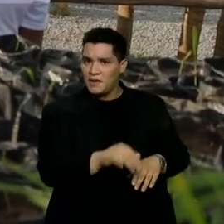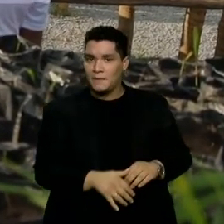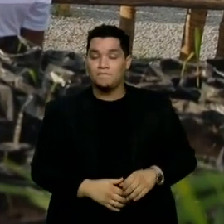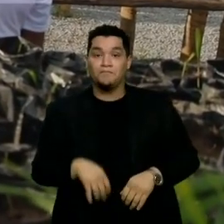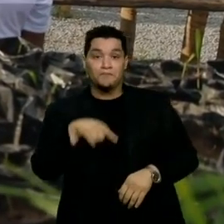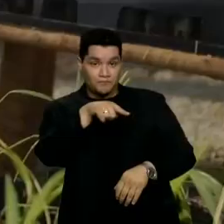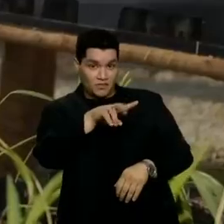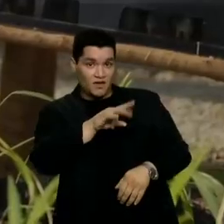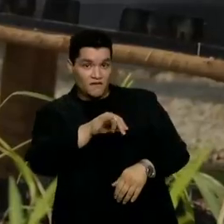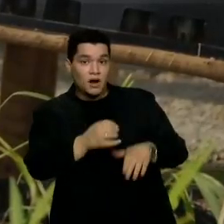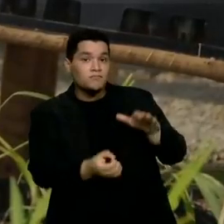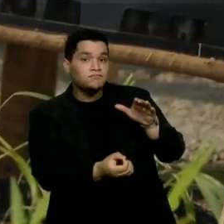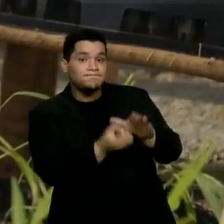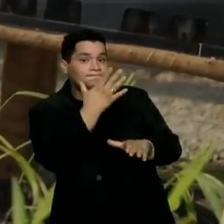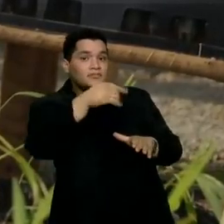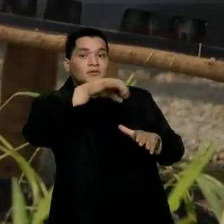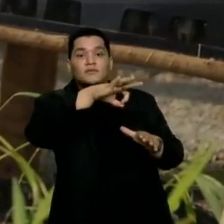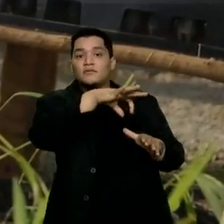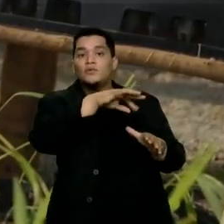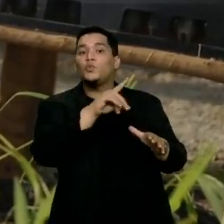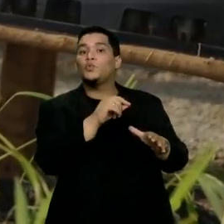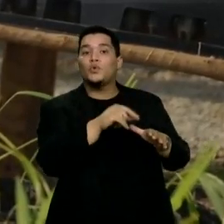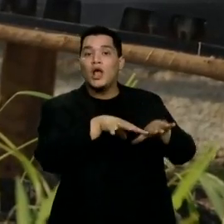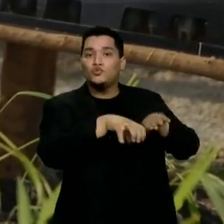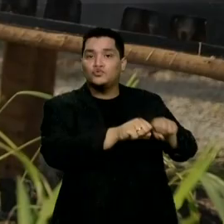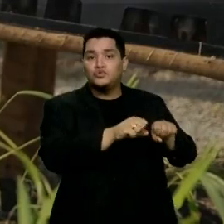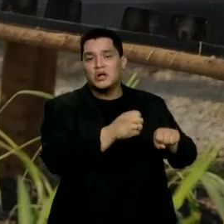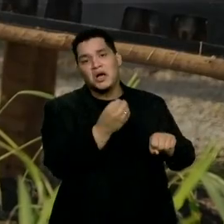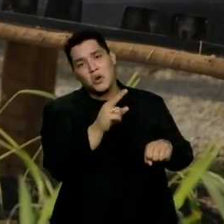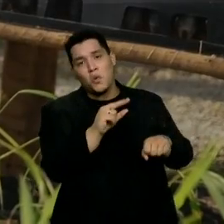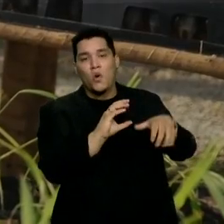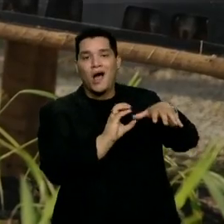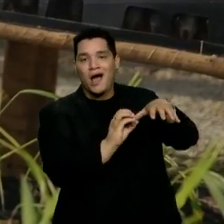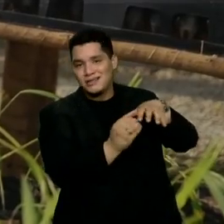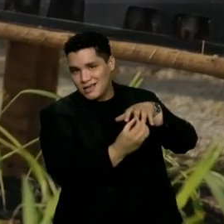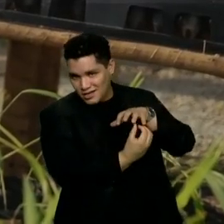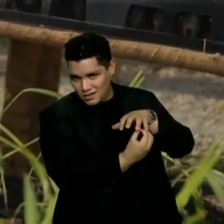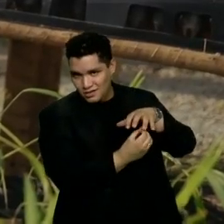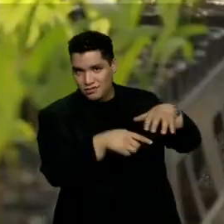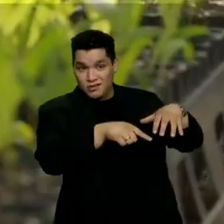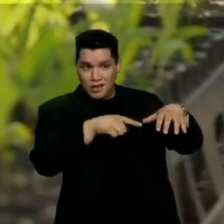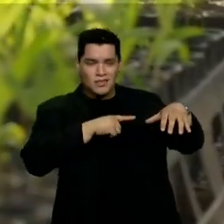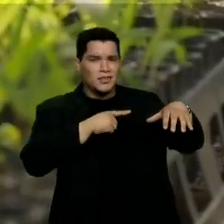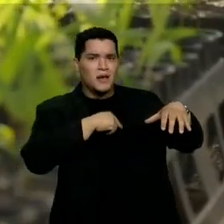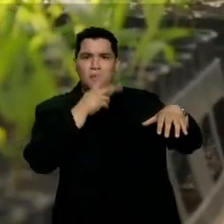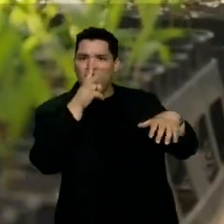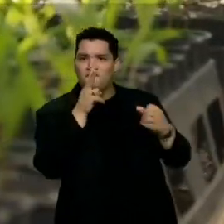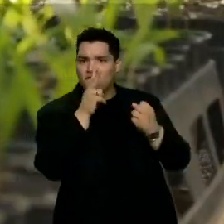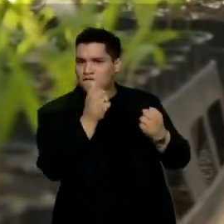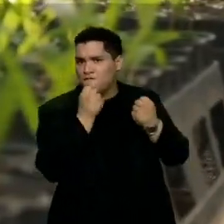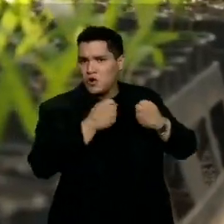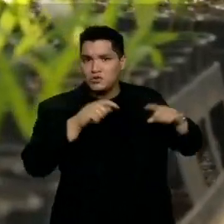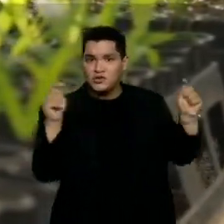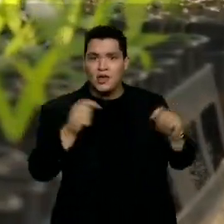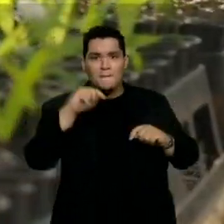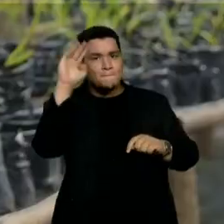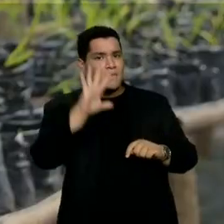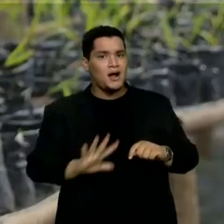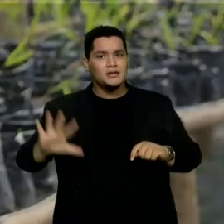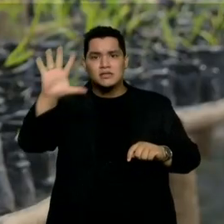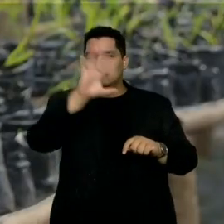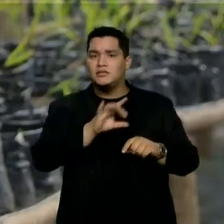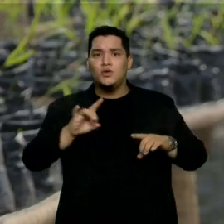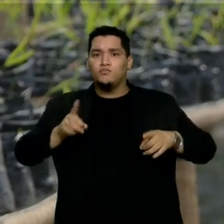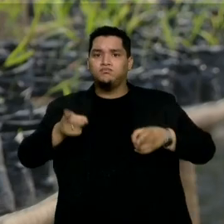ou açaí fruto nativo com grande potencial para fortalecimento da cadeia produtiva na Amazônia maranhense